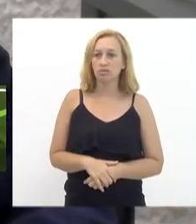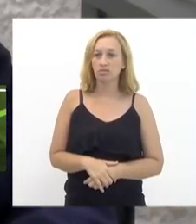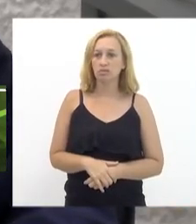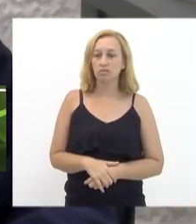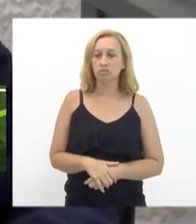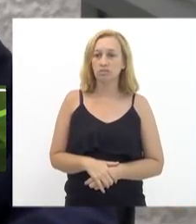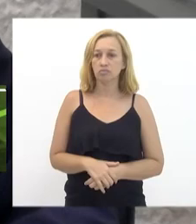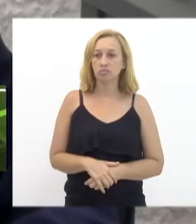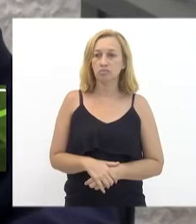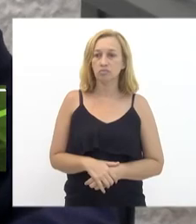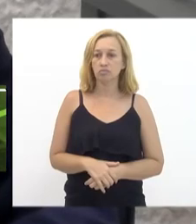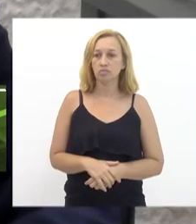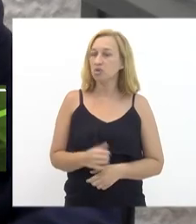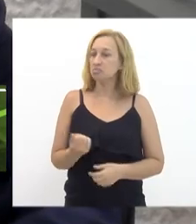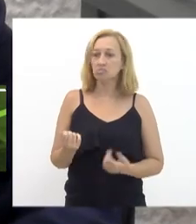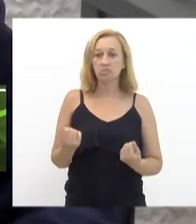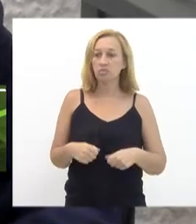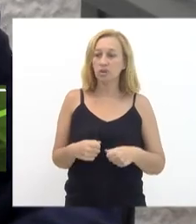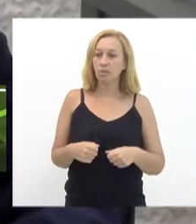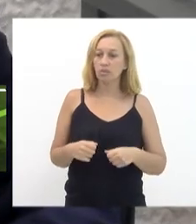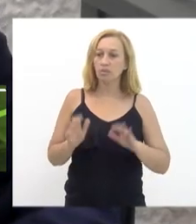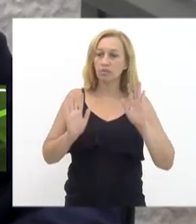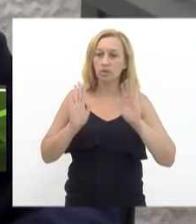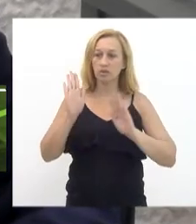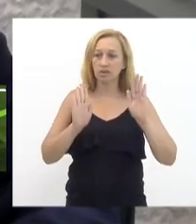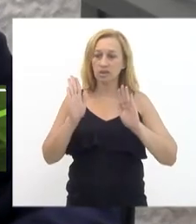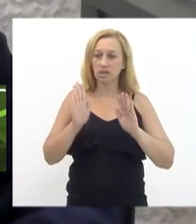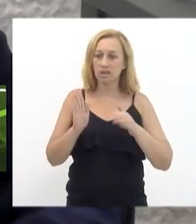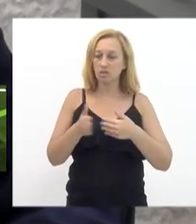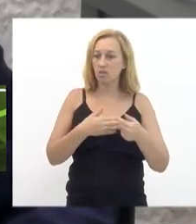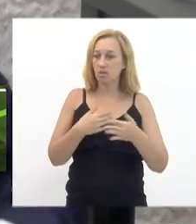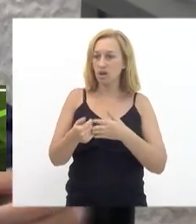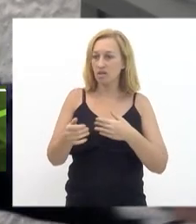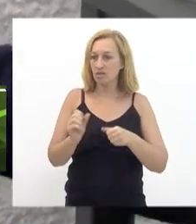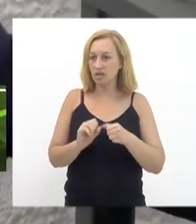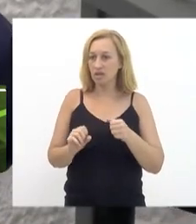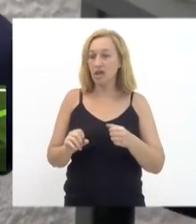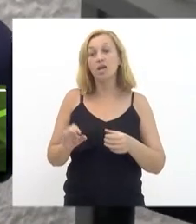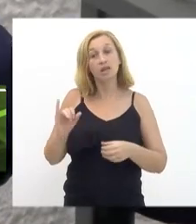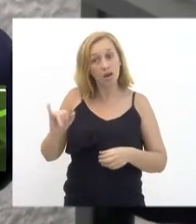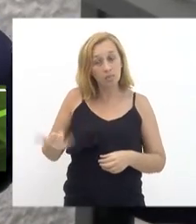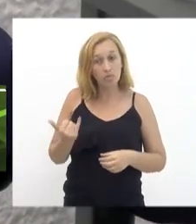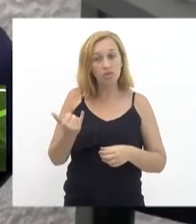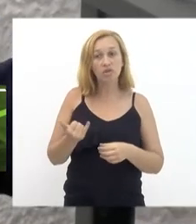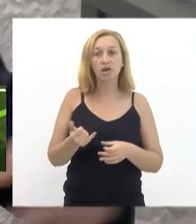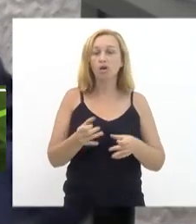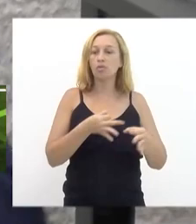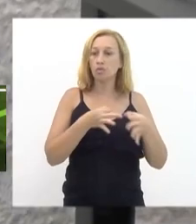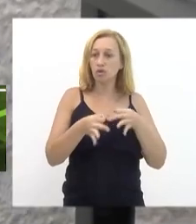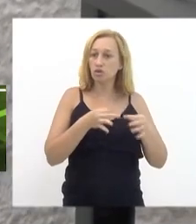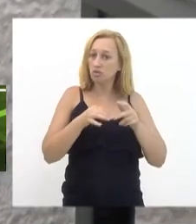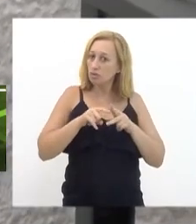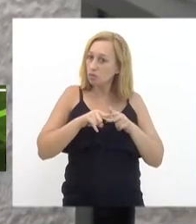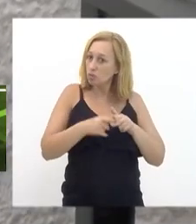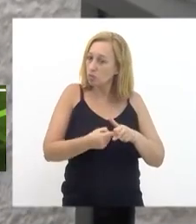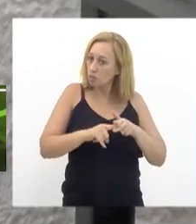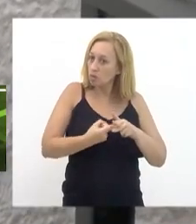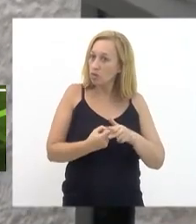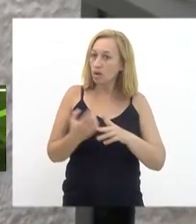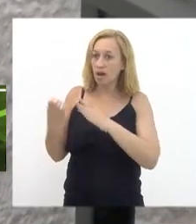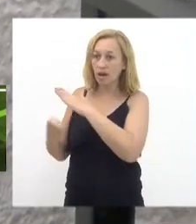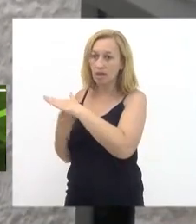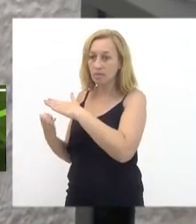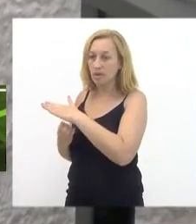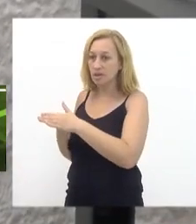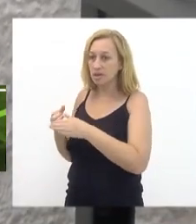não dá para fazer uma licitação qualquer fim de aproveitar para já nós fizemos uma ajude a empresa que